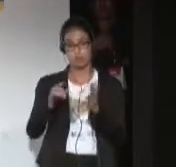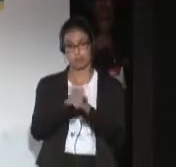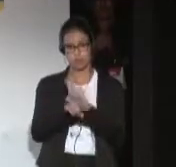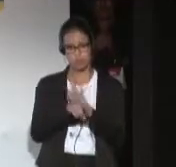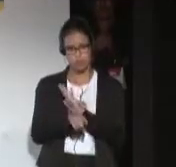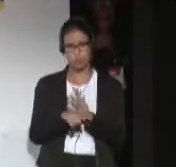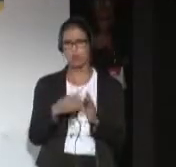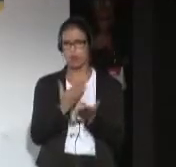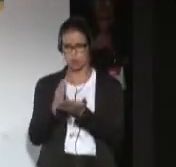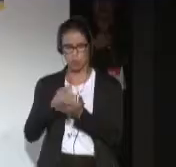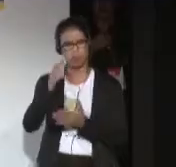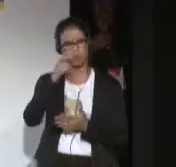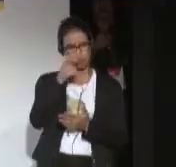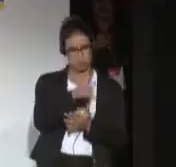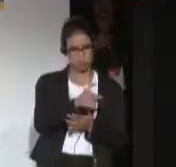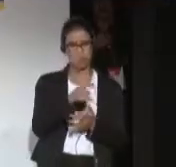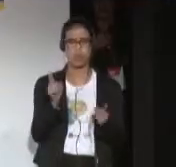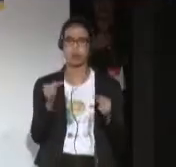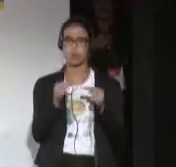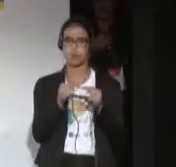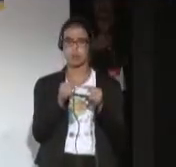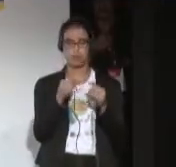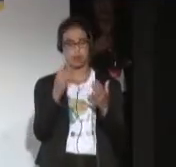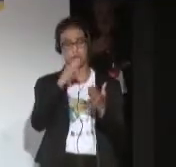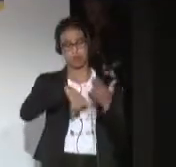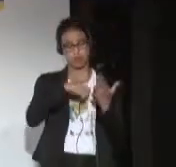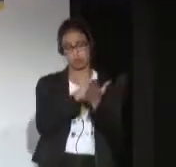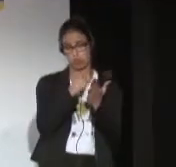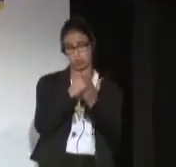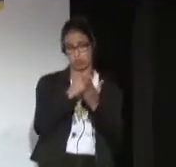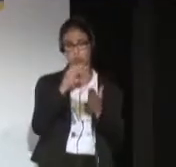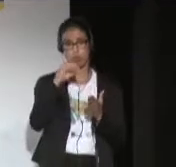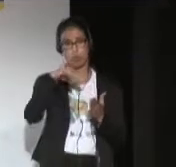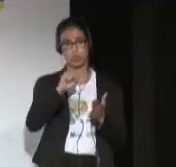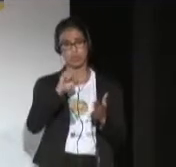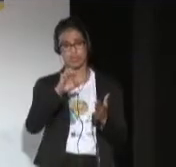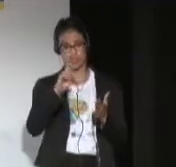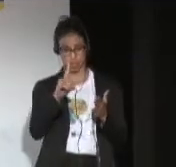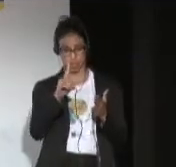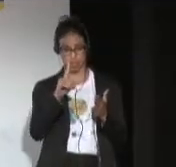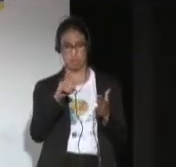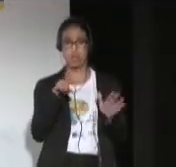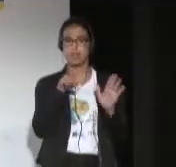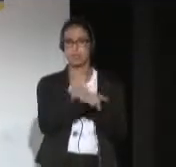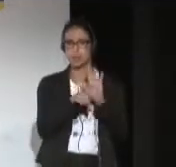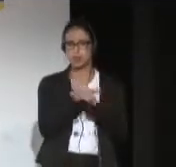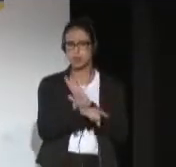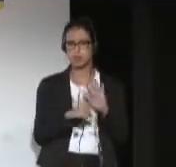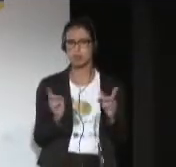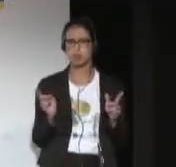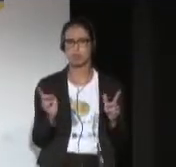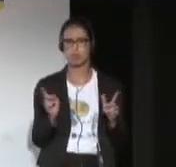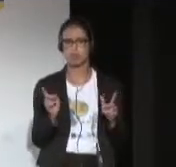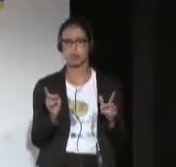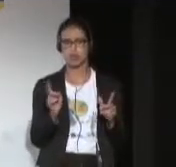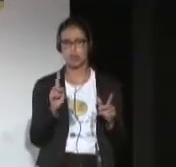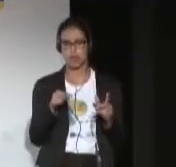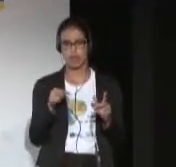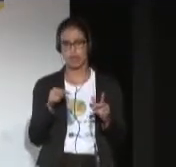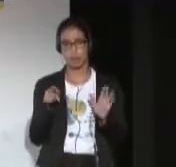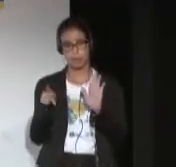bastante interessantes em relação ao documento do CONCED. E aí, essa pergunta, né, ela é